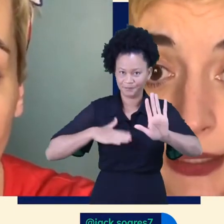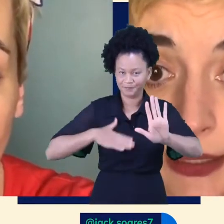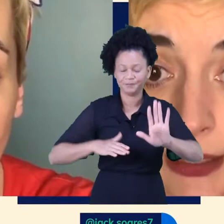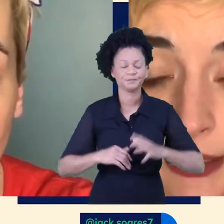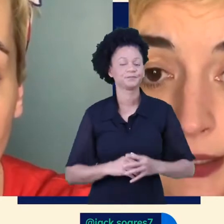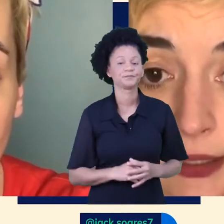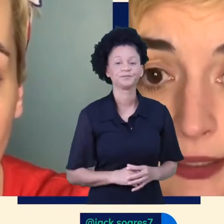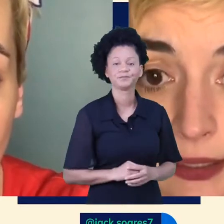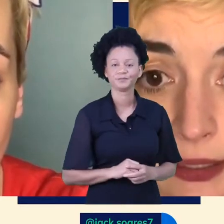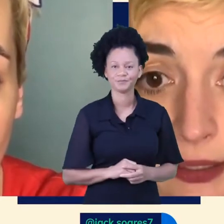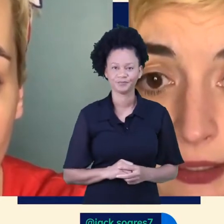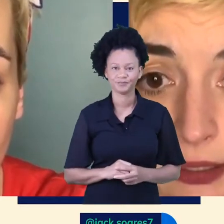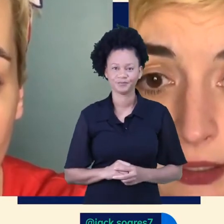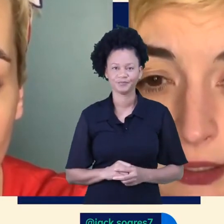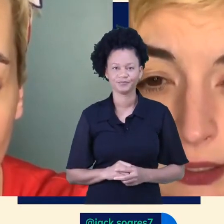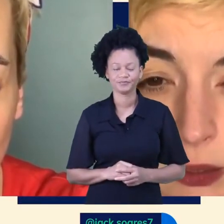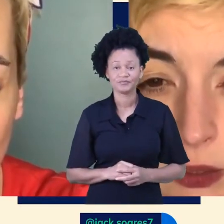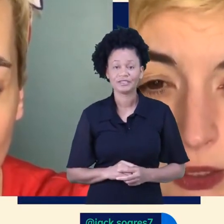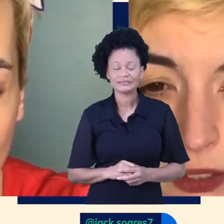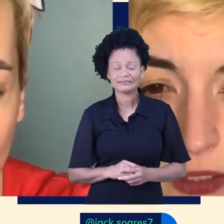Peraí.